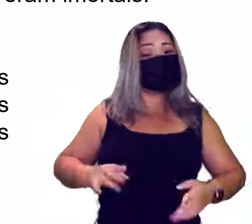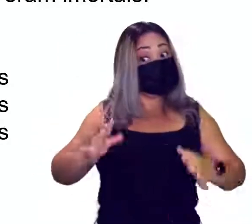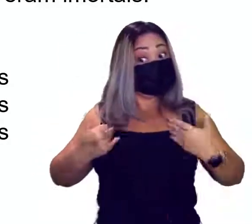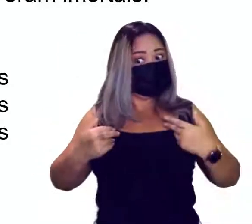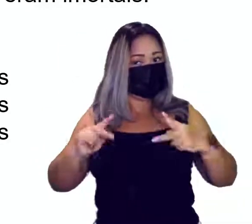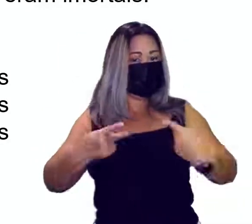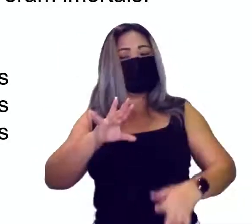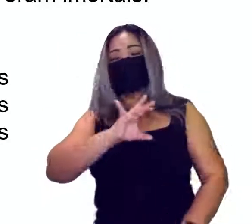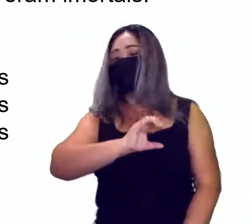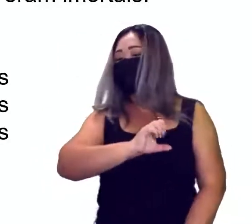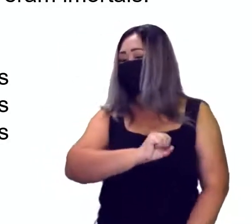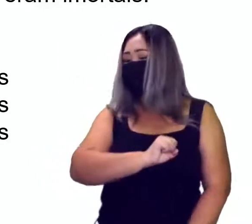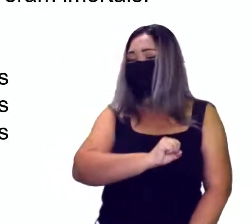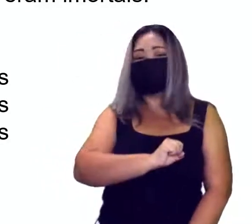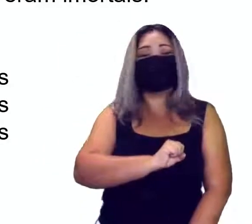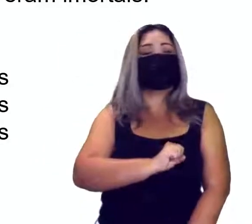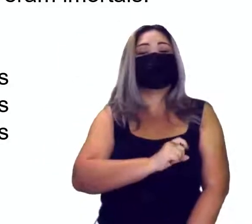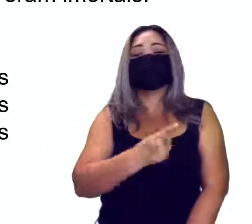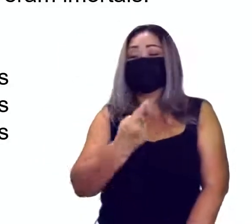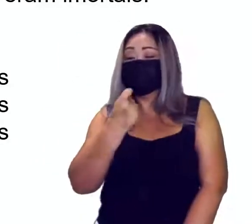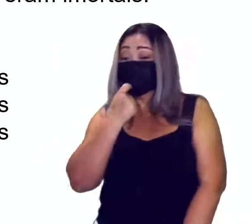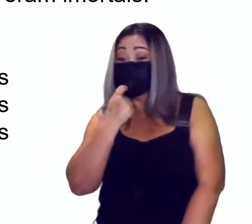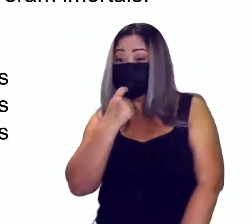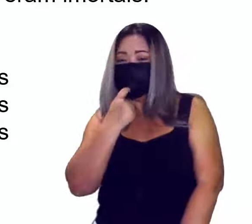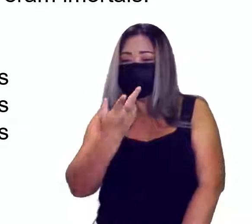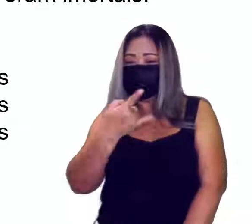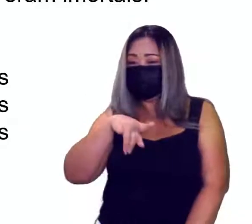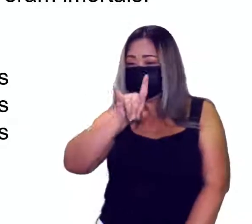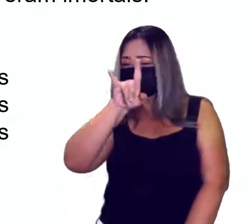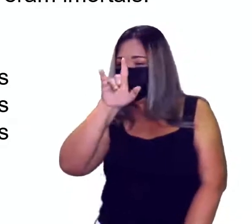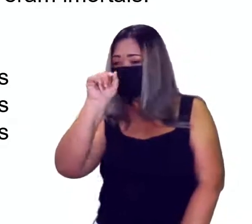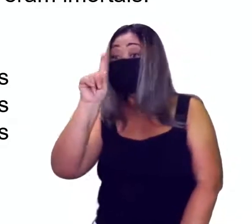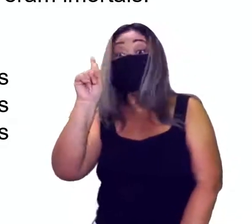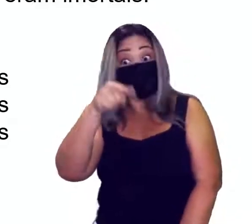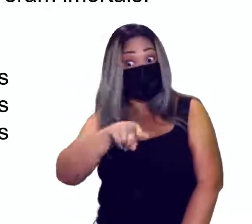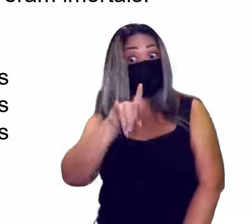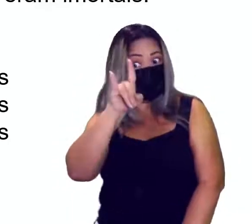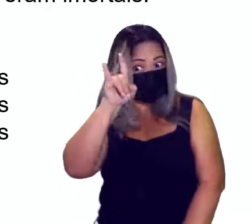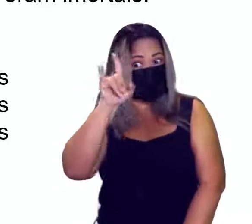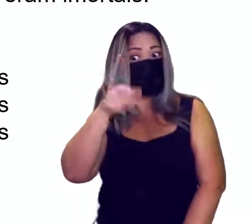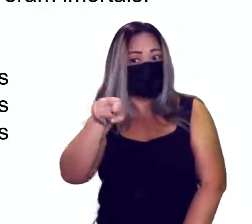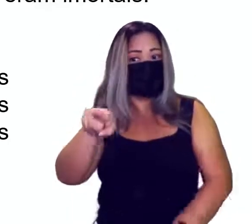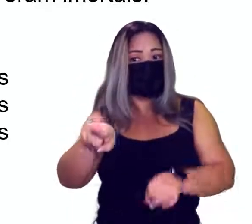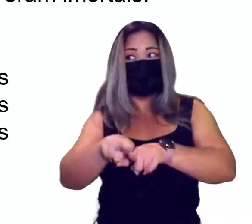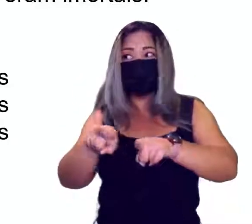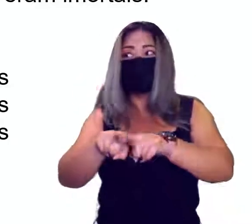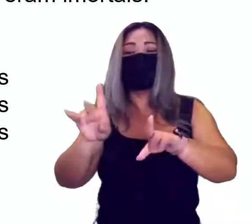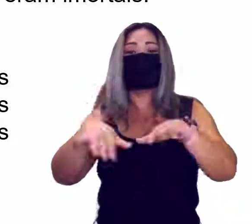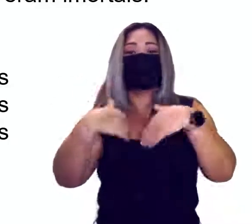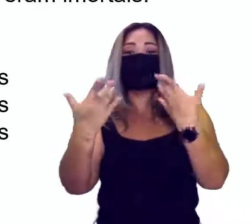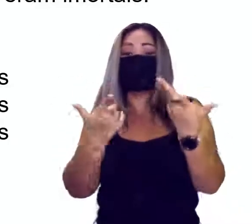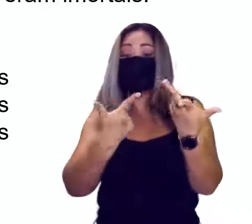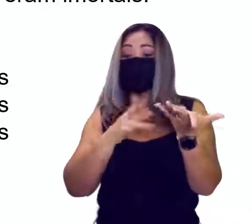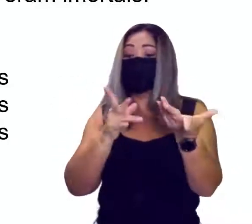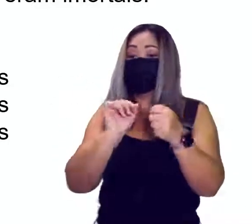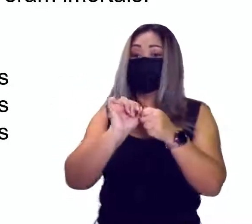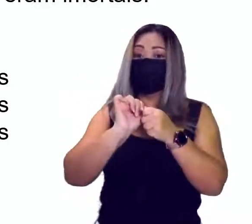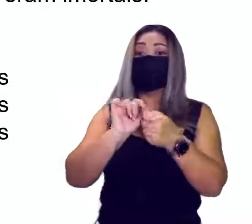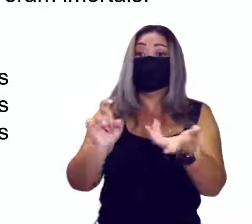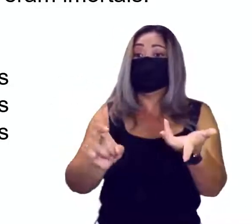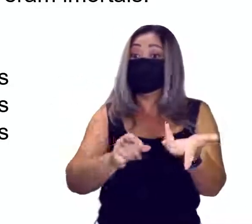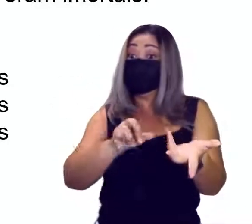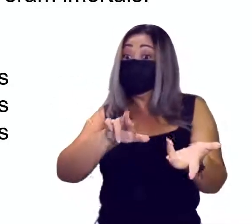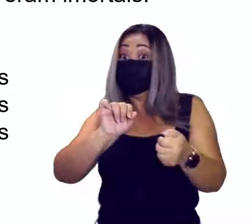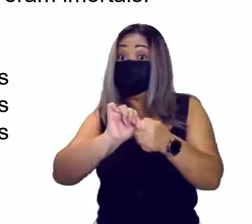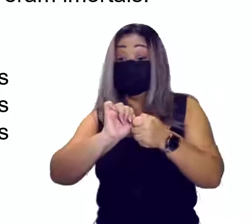Como o amor, a inveja, a traição, eles traíam também. A ira, eles tinham raiva, né? E entre